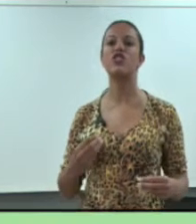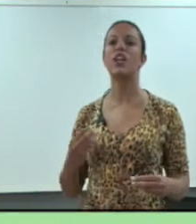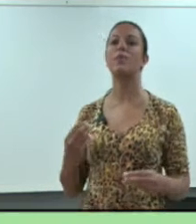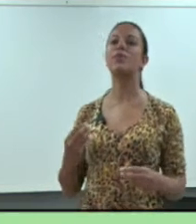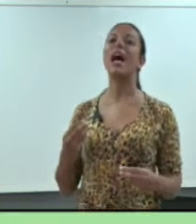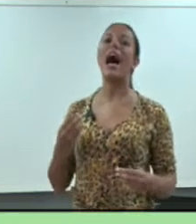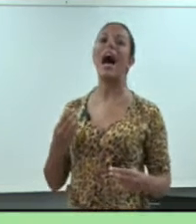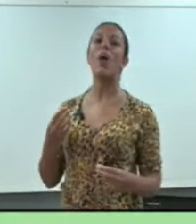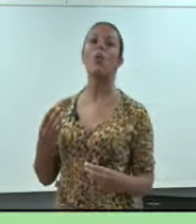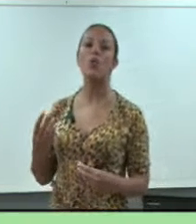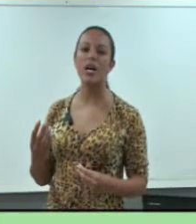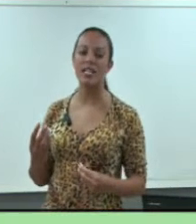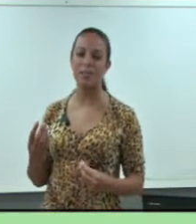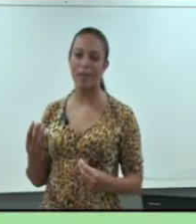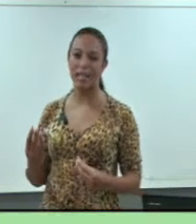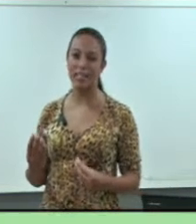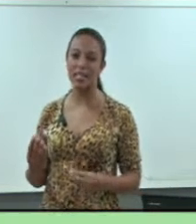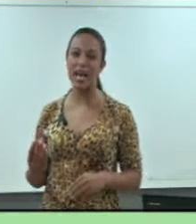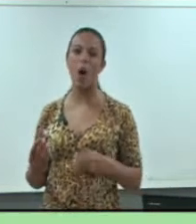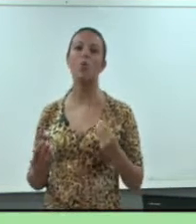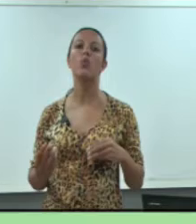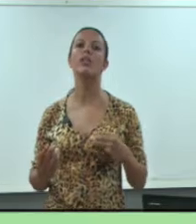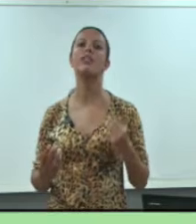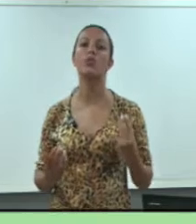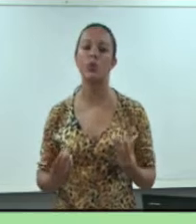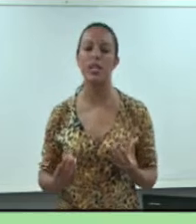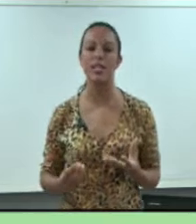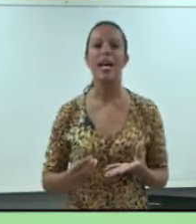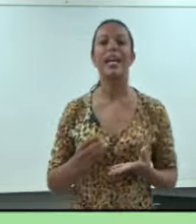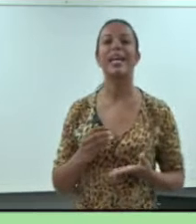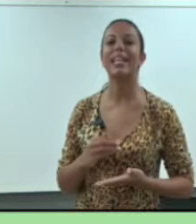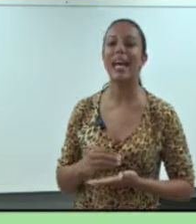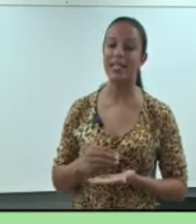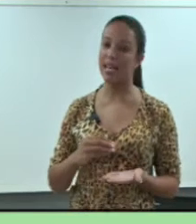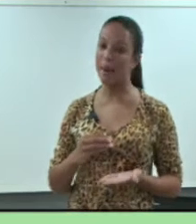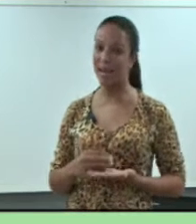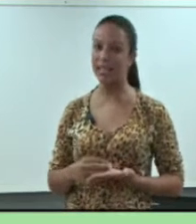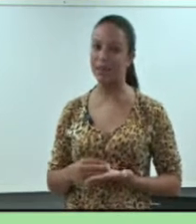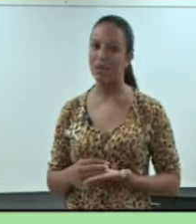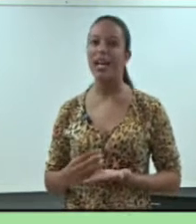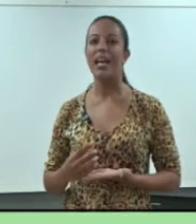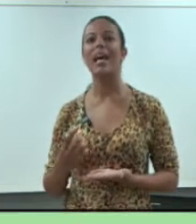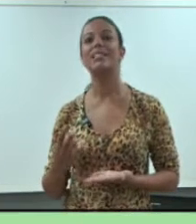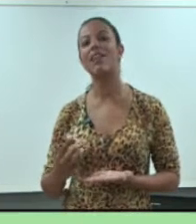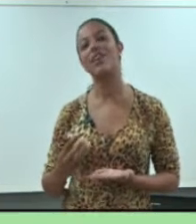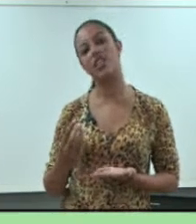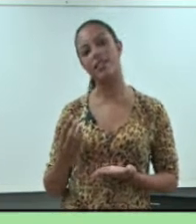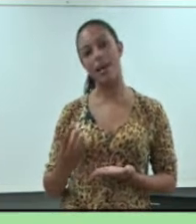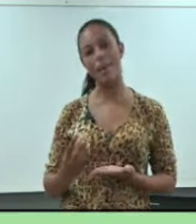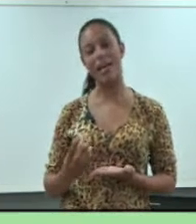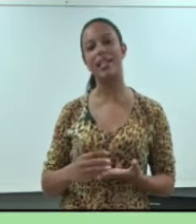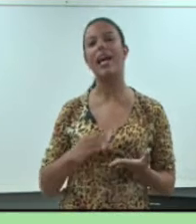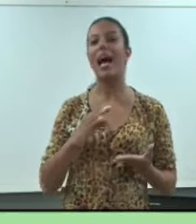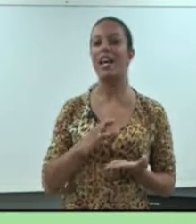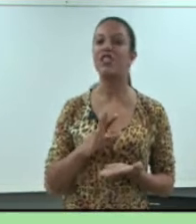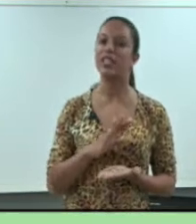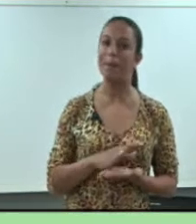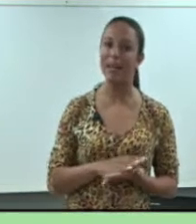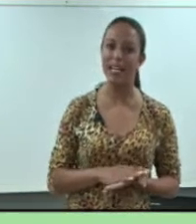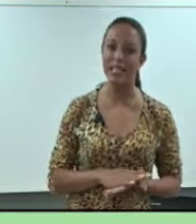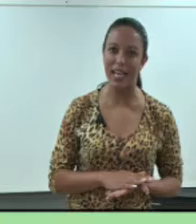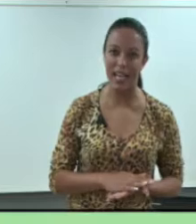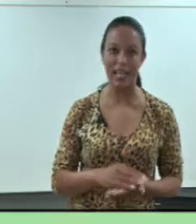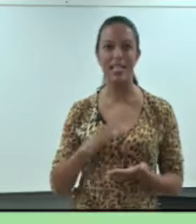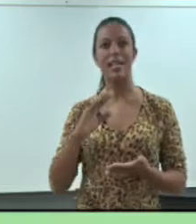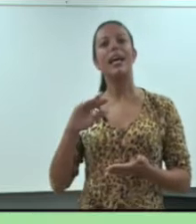frutas nós temos algumas plantas algumas frutas que tem a semente e através da semente